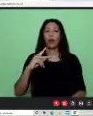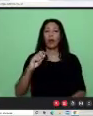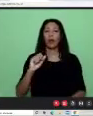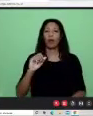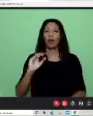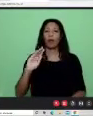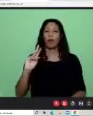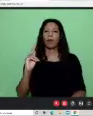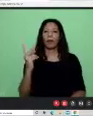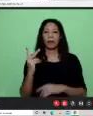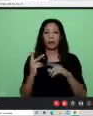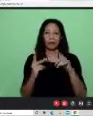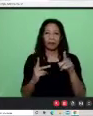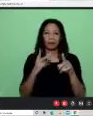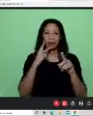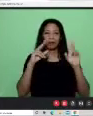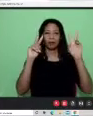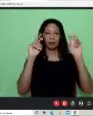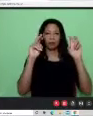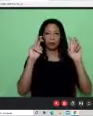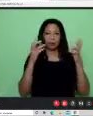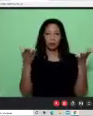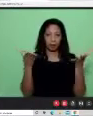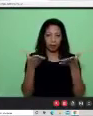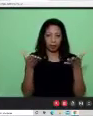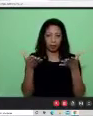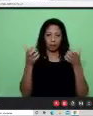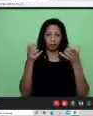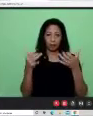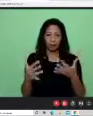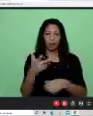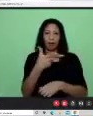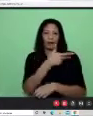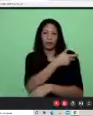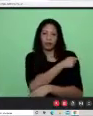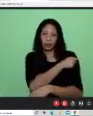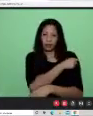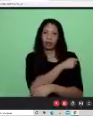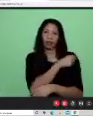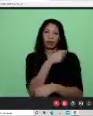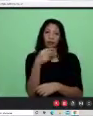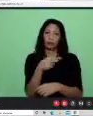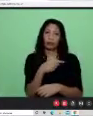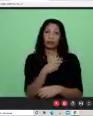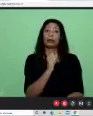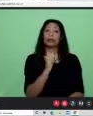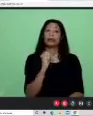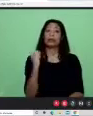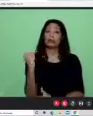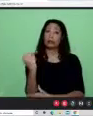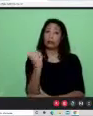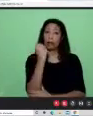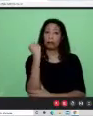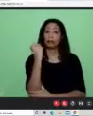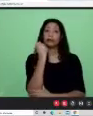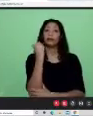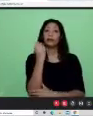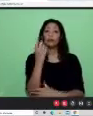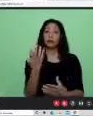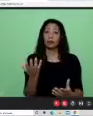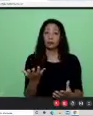hoje a esta casa com relação à vacinação, isso é algo de extrema gravidade. Veja que nós